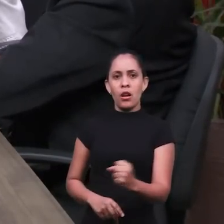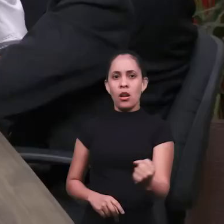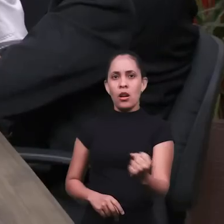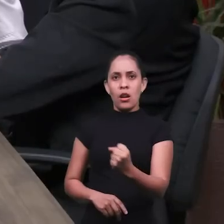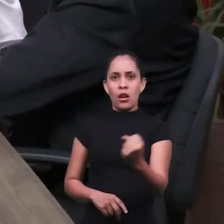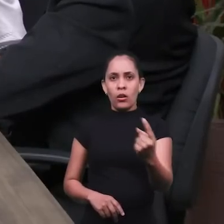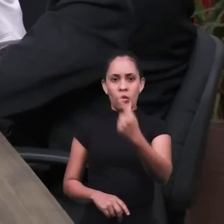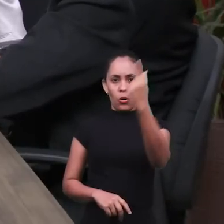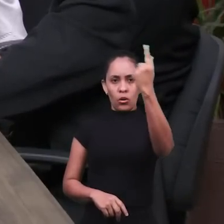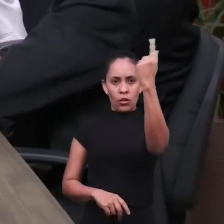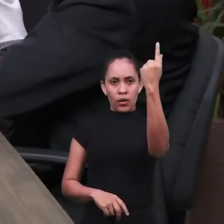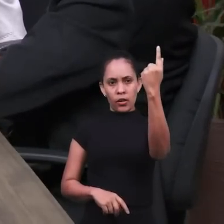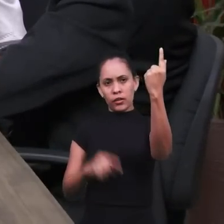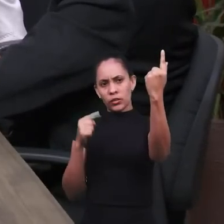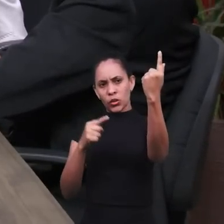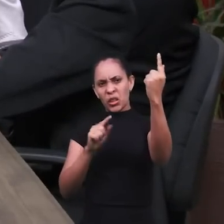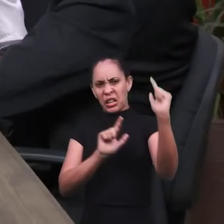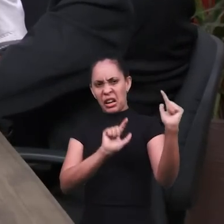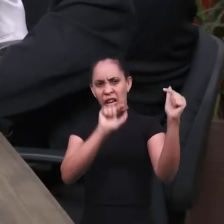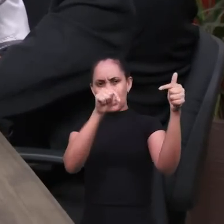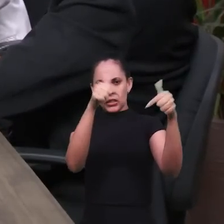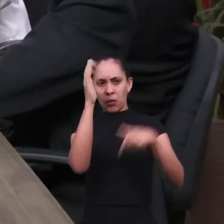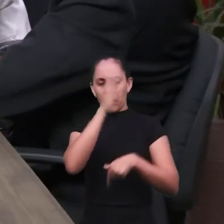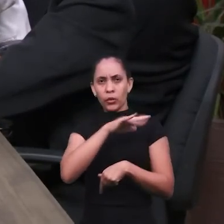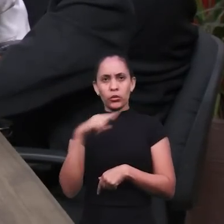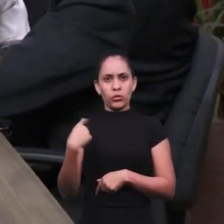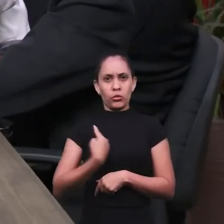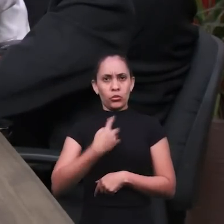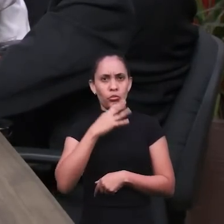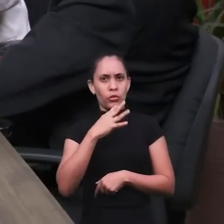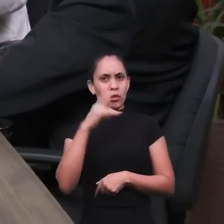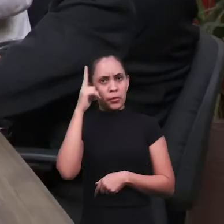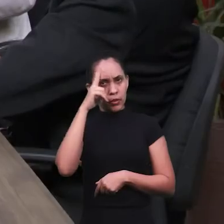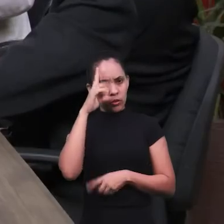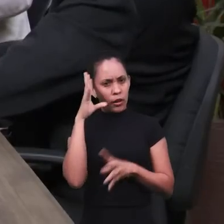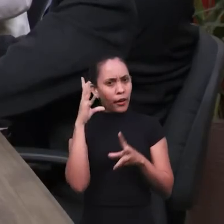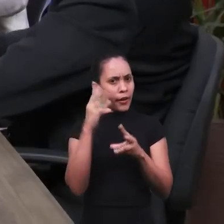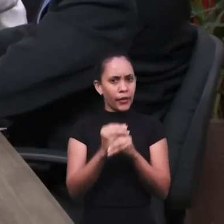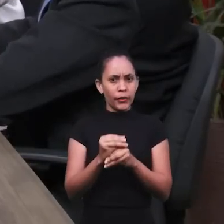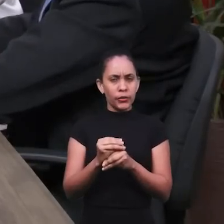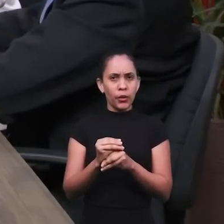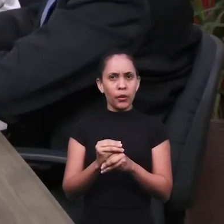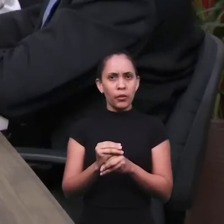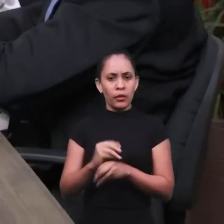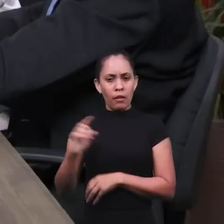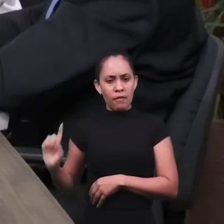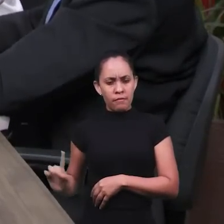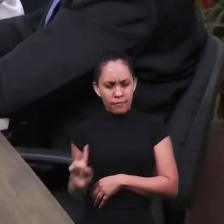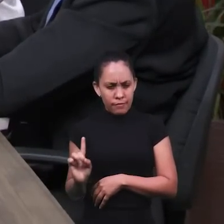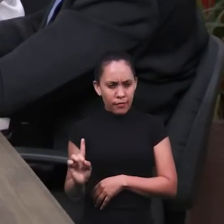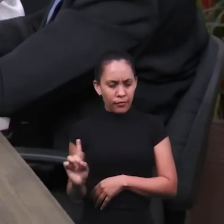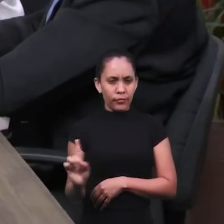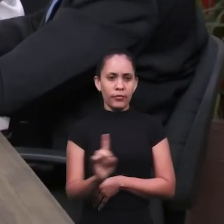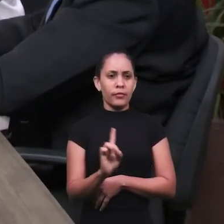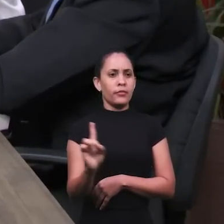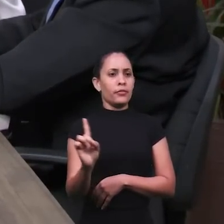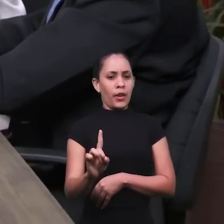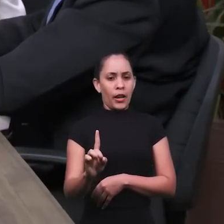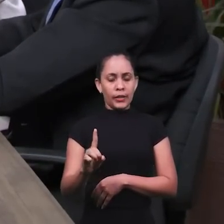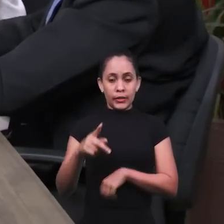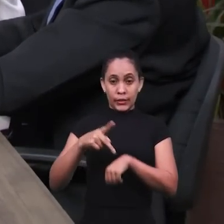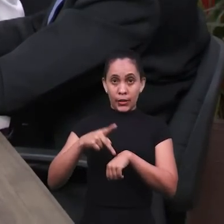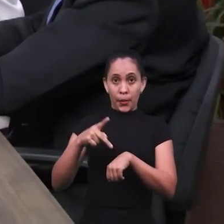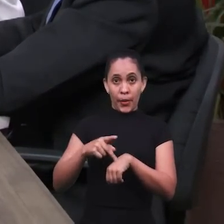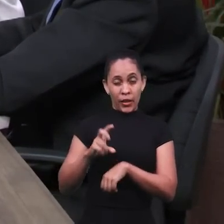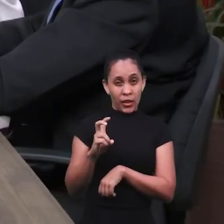Golias e tudo aquilo que ele estava fazendo, e todos conhecemos a história. Resumindo, desce ao encontro de Golias, toma